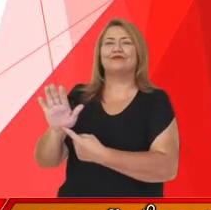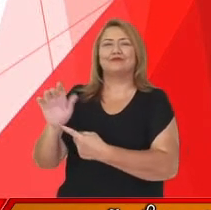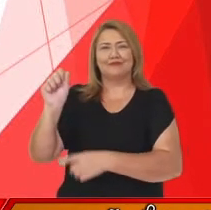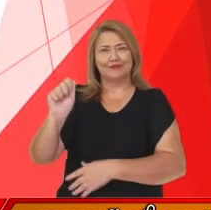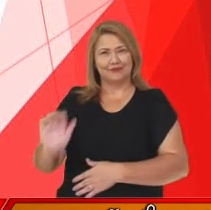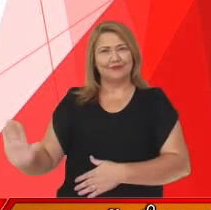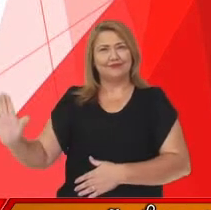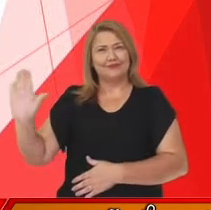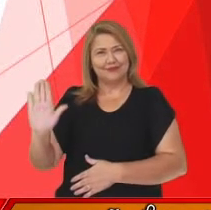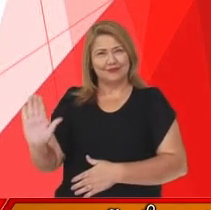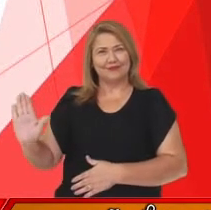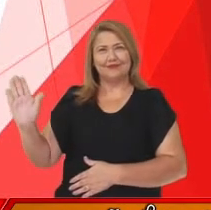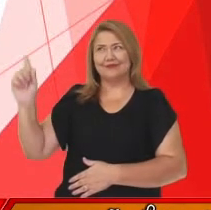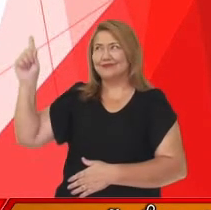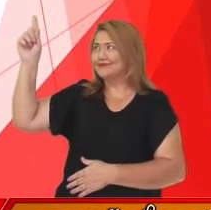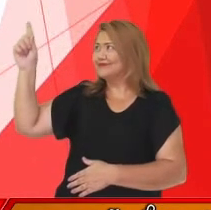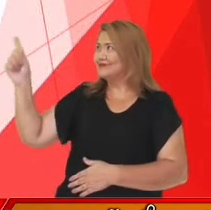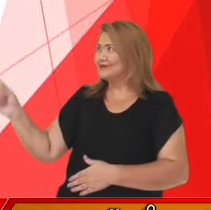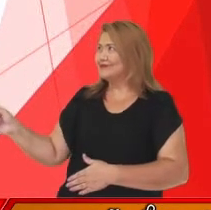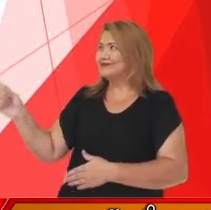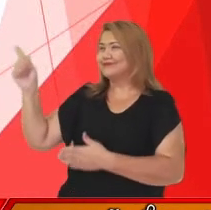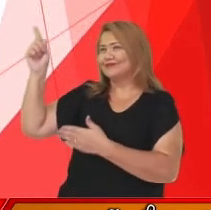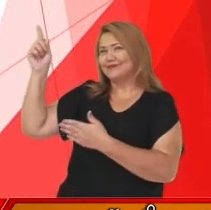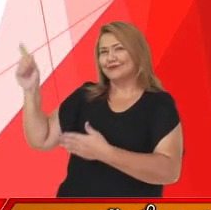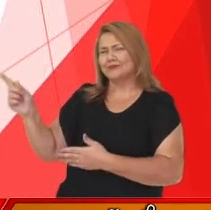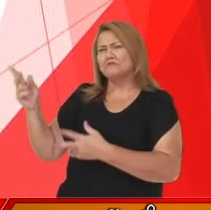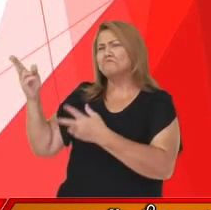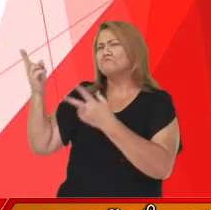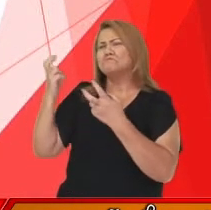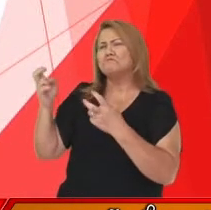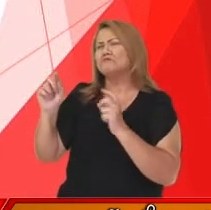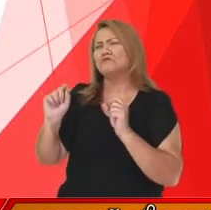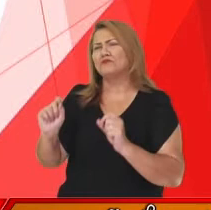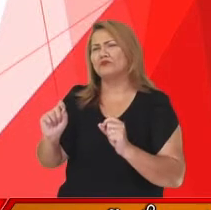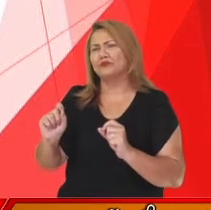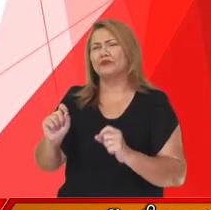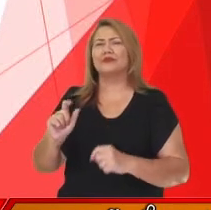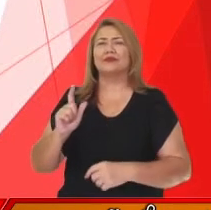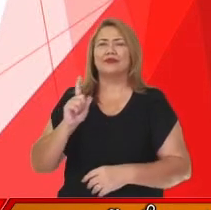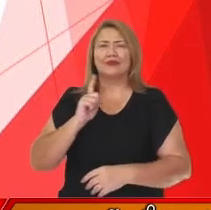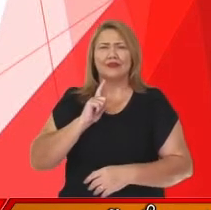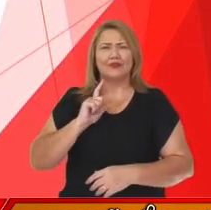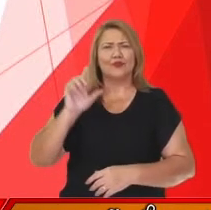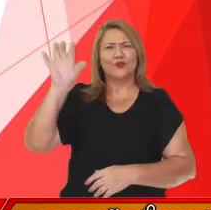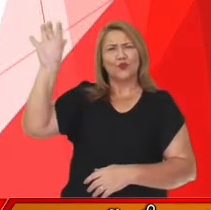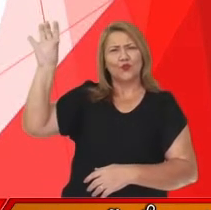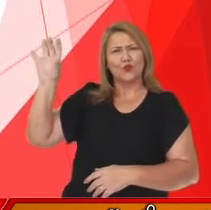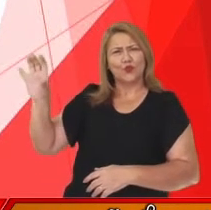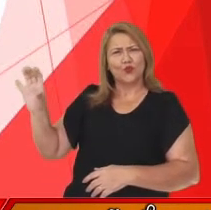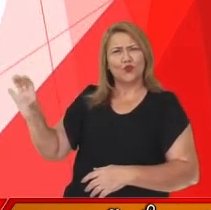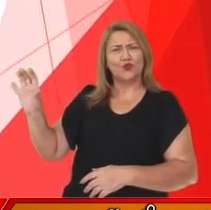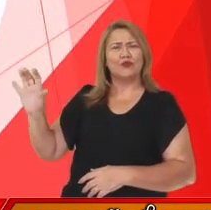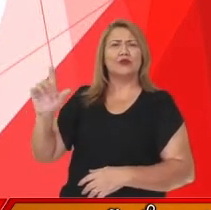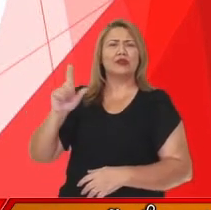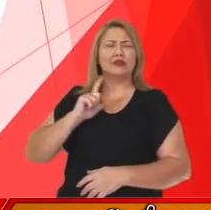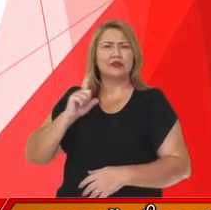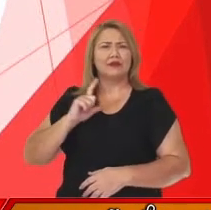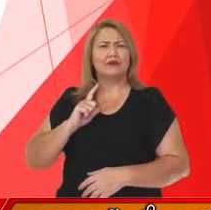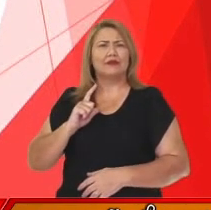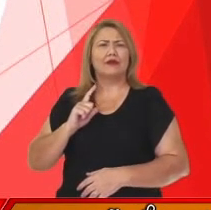também eu tinha apontador a laser para vocês nosso percebemos que as regiões de